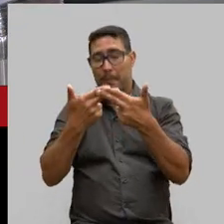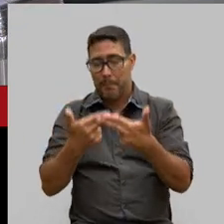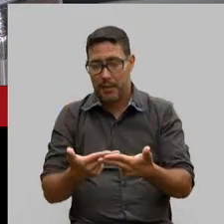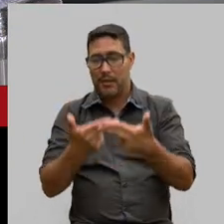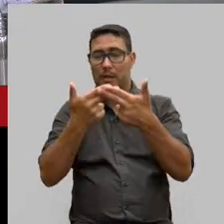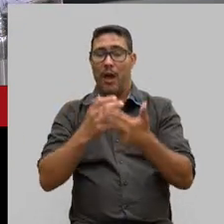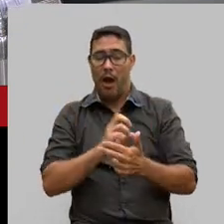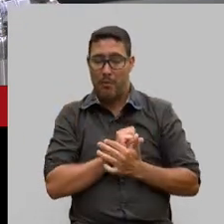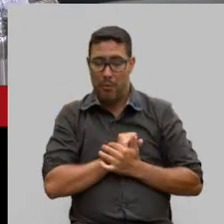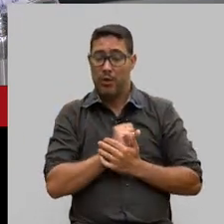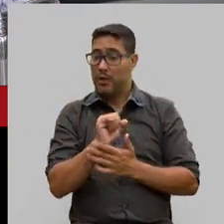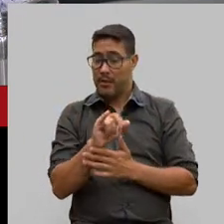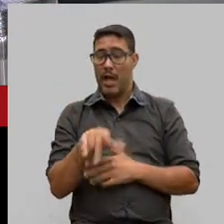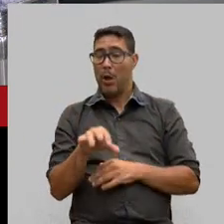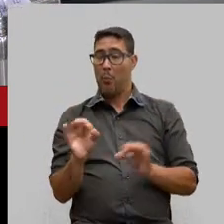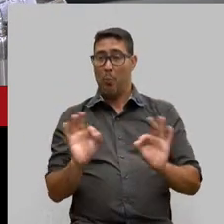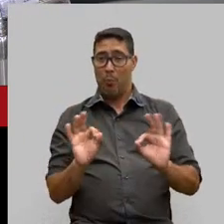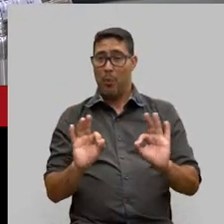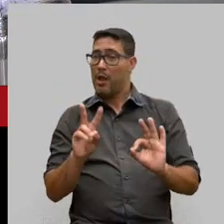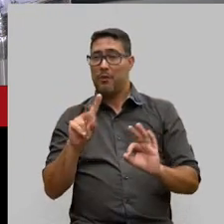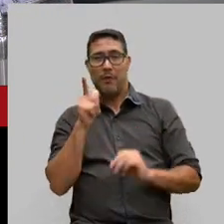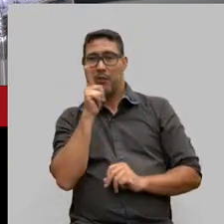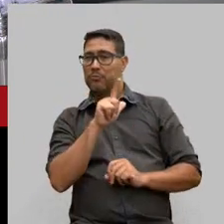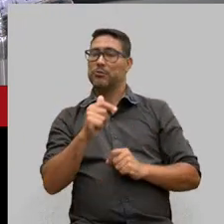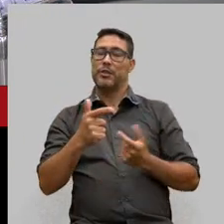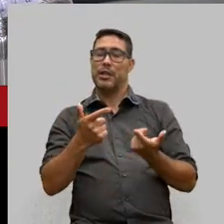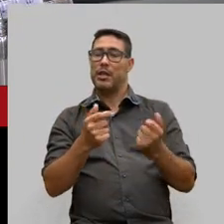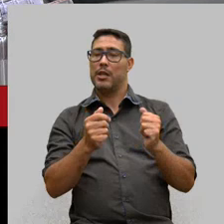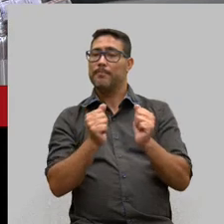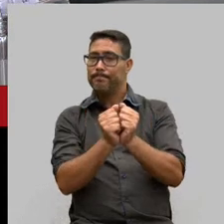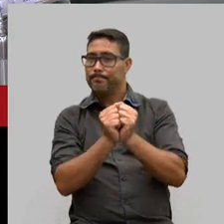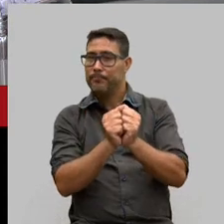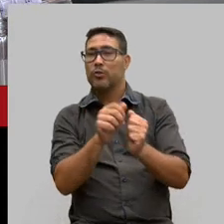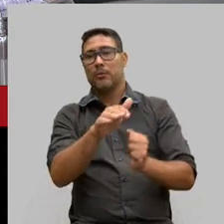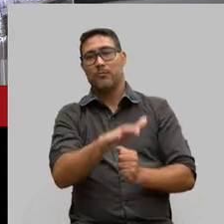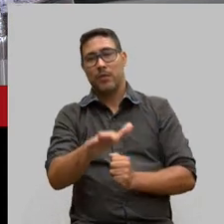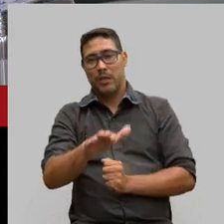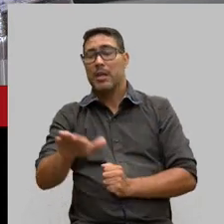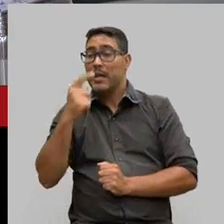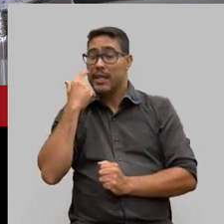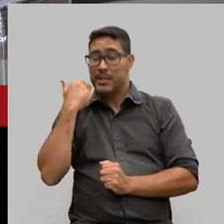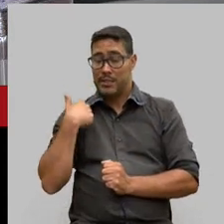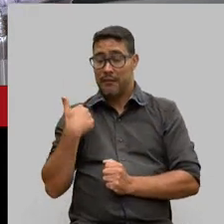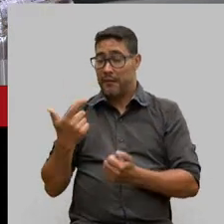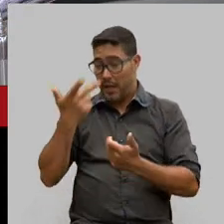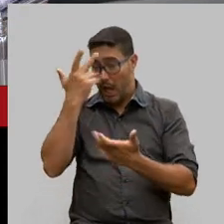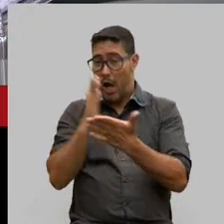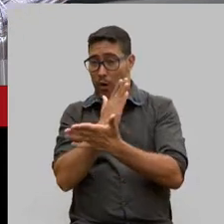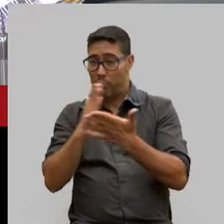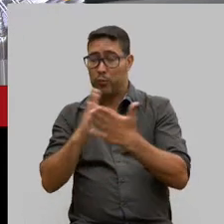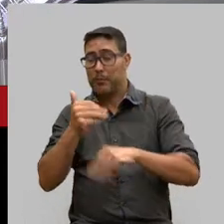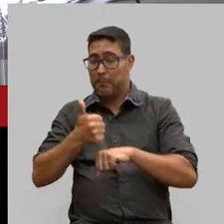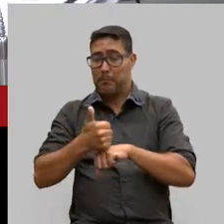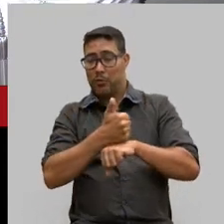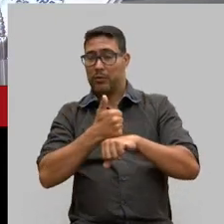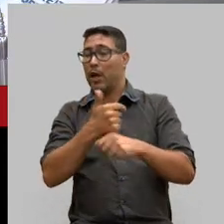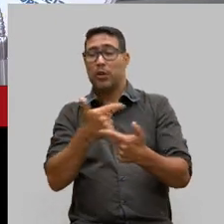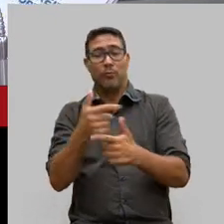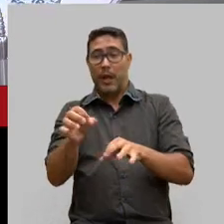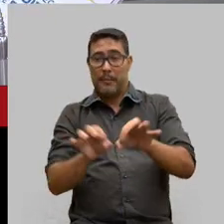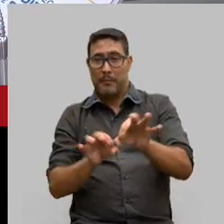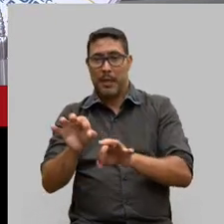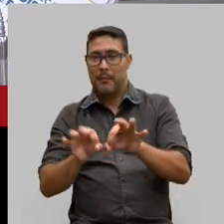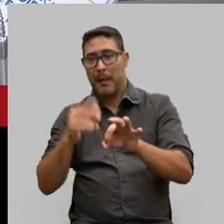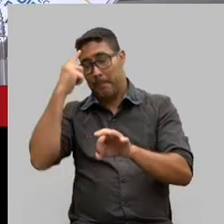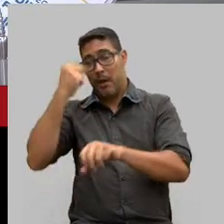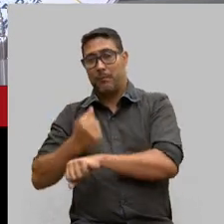conseguir trar com essa criança e a gente vê um despreparo emocional dessa desse profissional nisso e outra